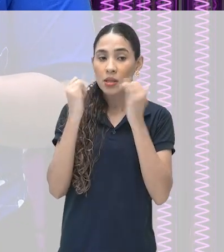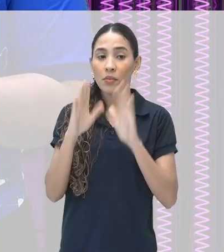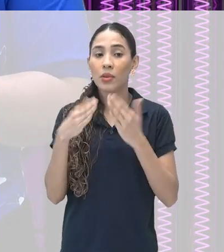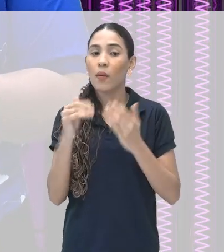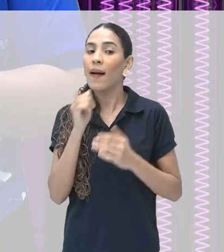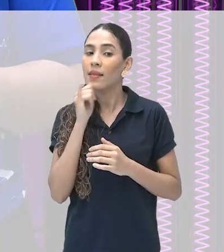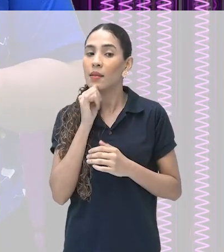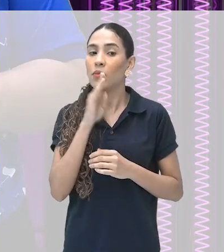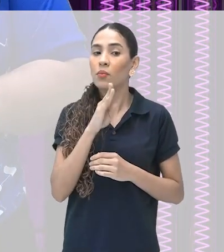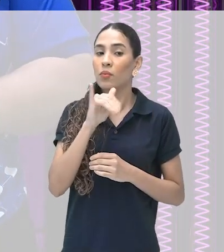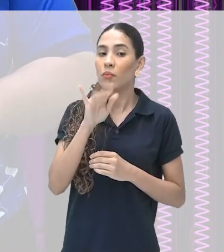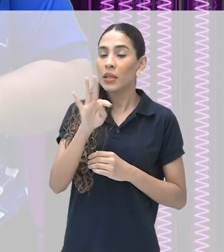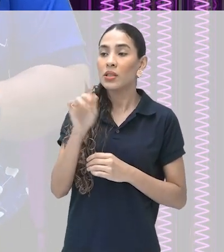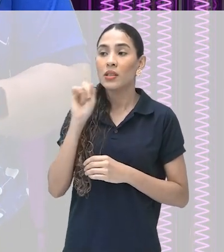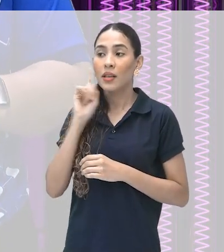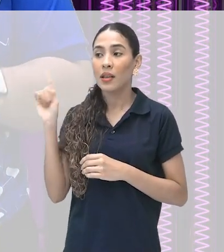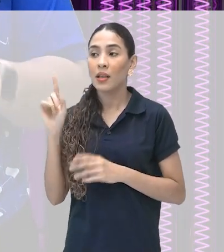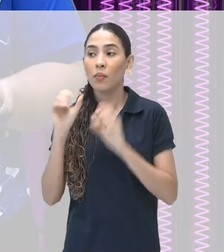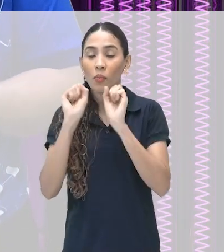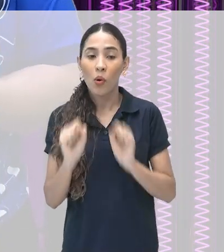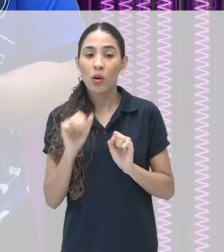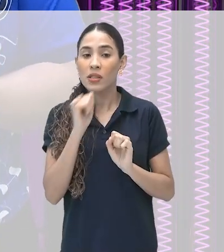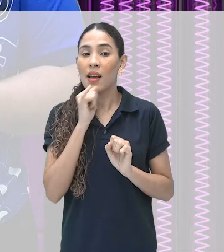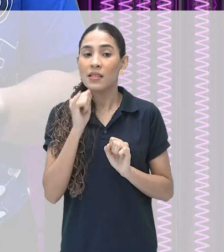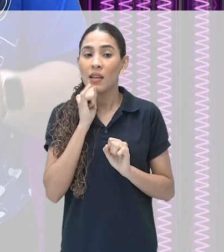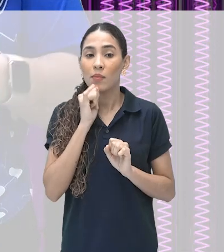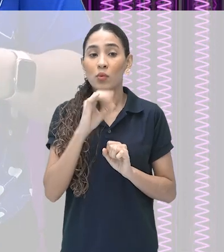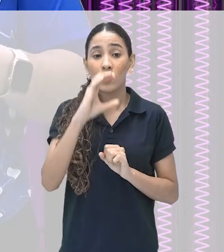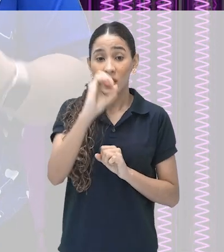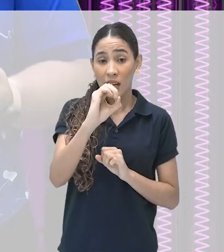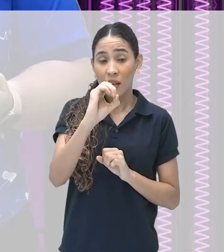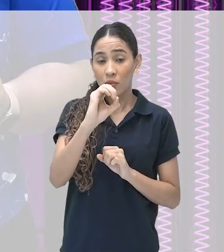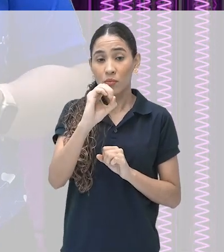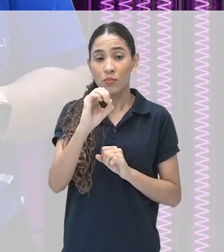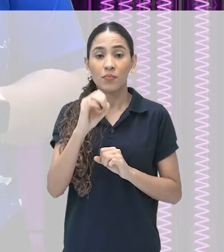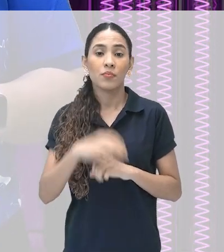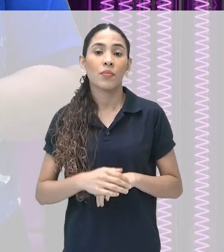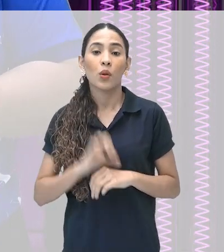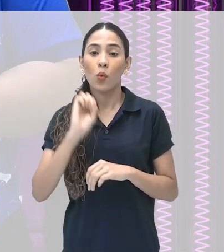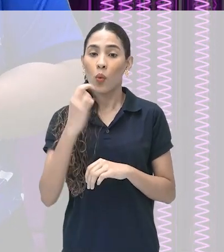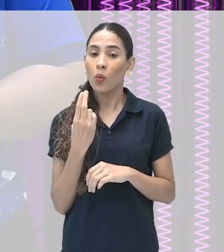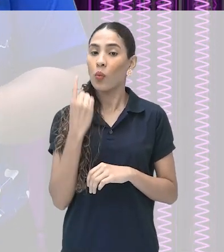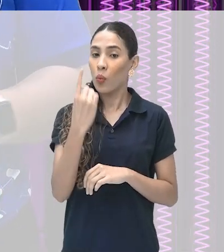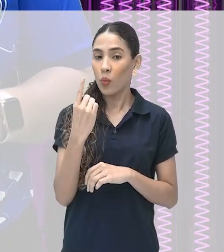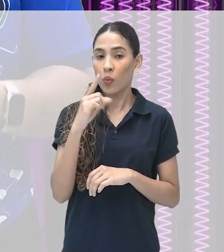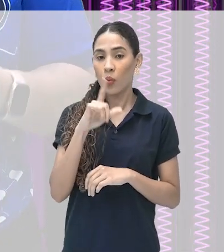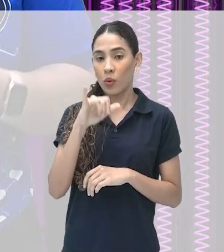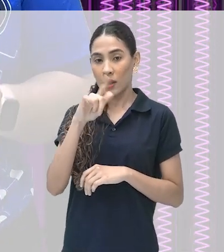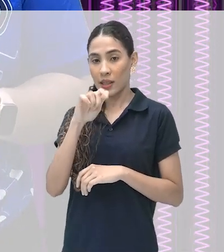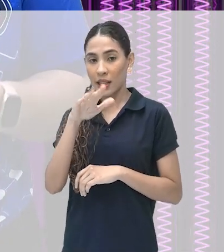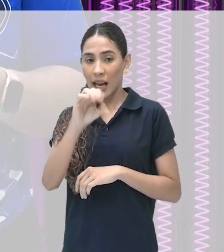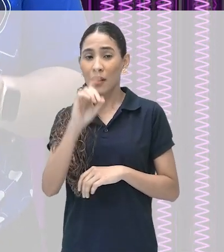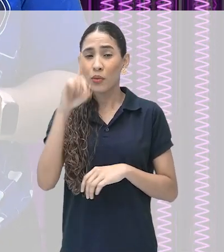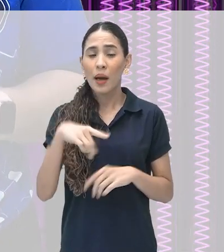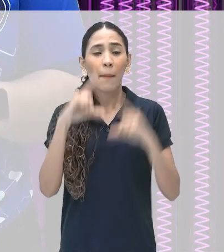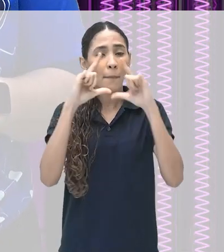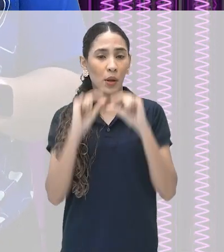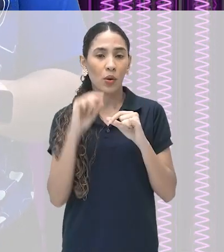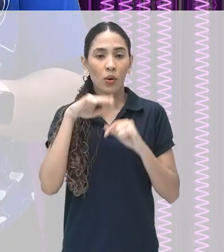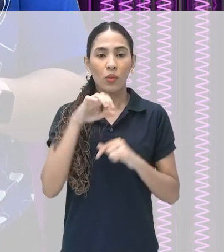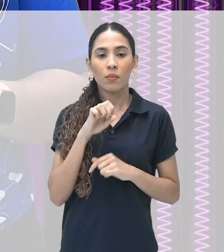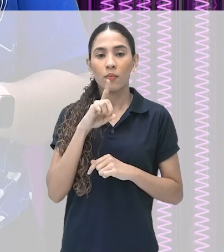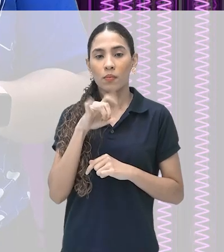aqui de cima, ele pode valer 0 quando ele estiver desligado, ou 1 quando ele estiver ligado, e é a menor medida